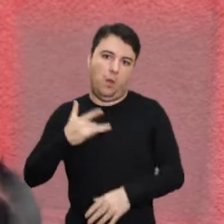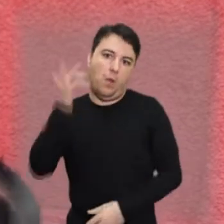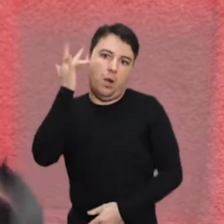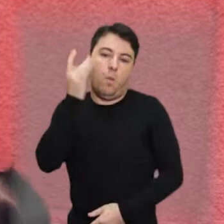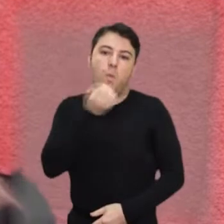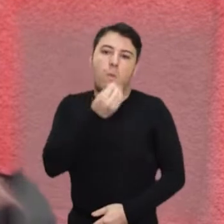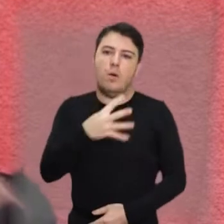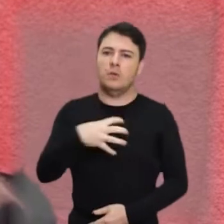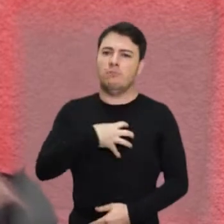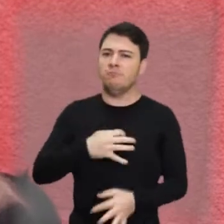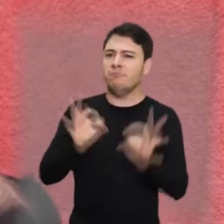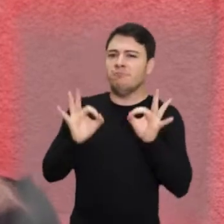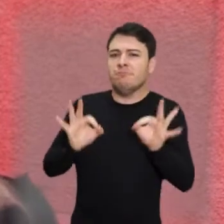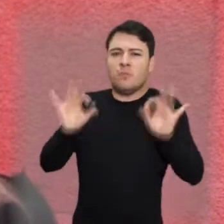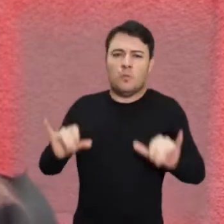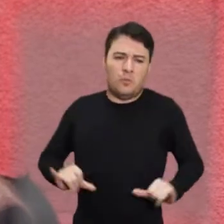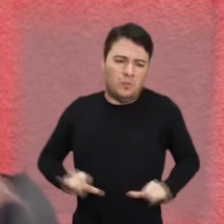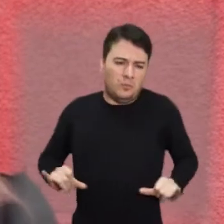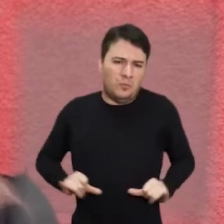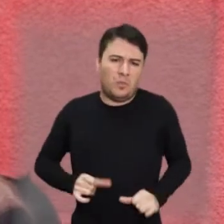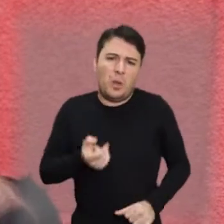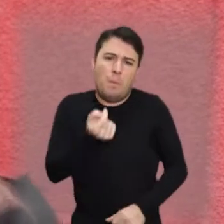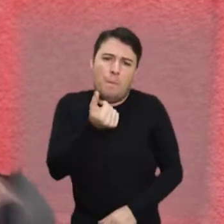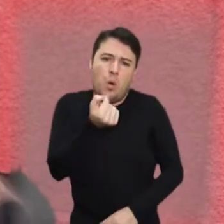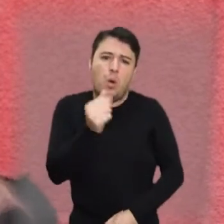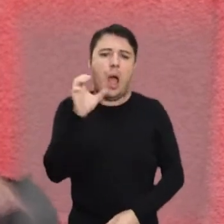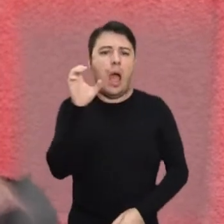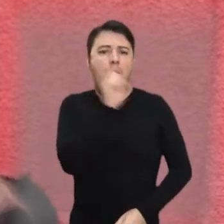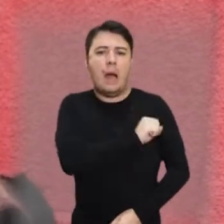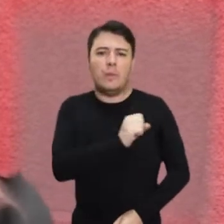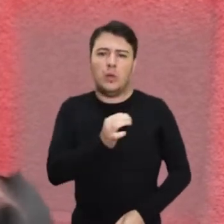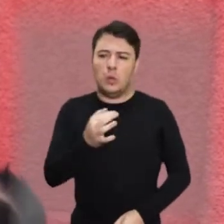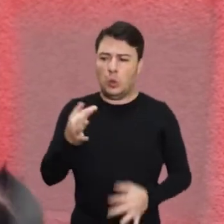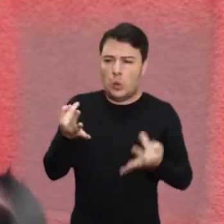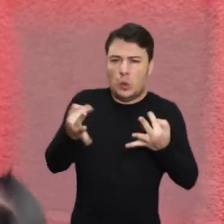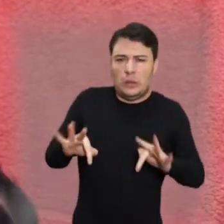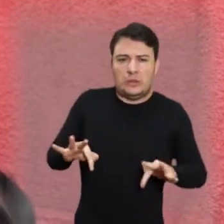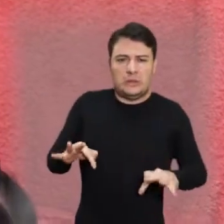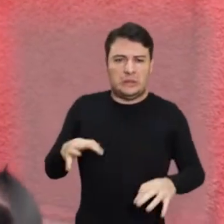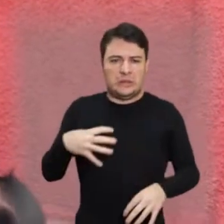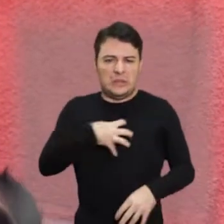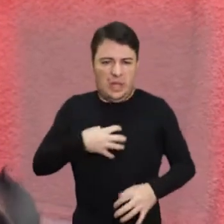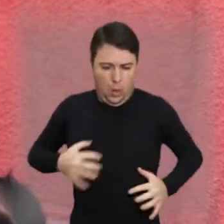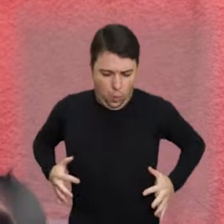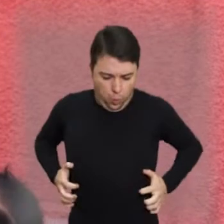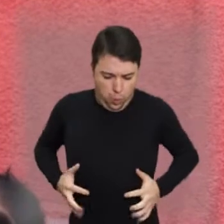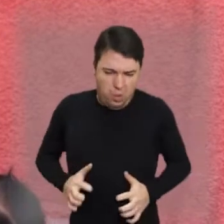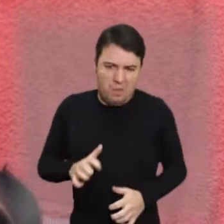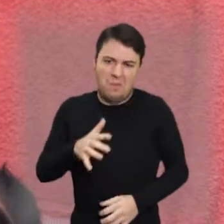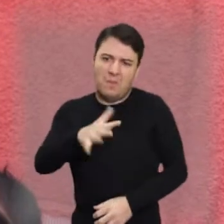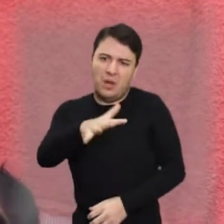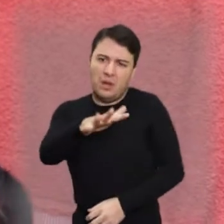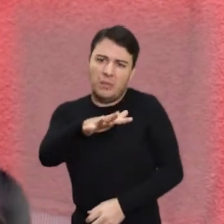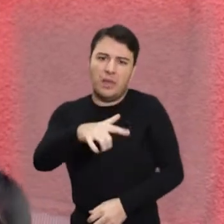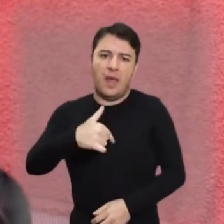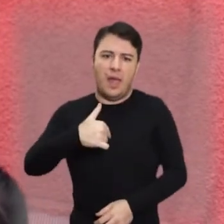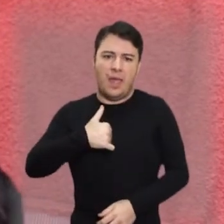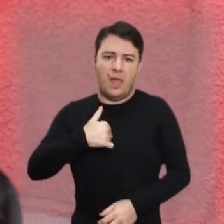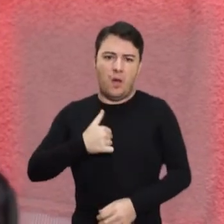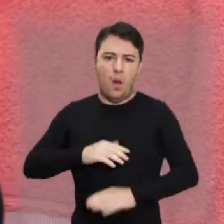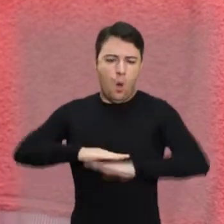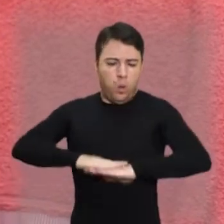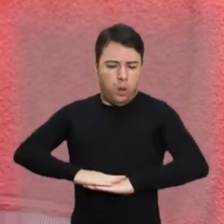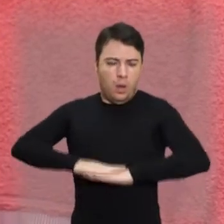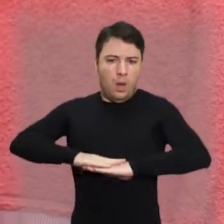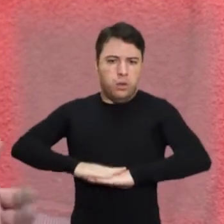esperava mesmo. Eu queria um trabalho não tão sofrido, rapidinho, não senti muita dor, muitas dores. E